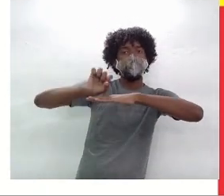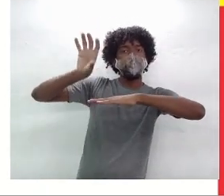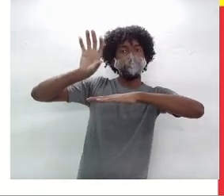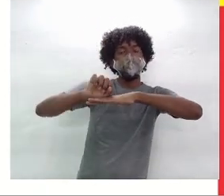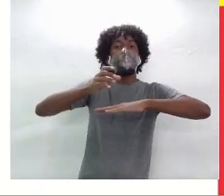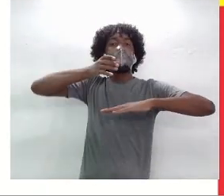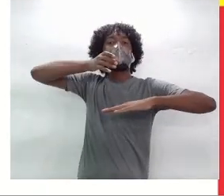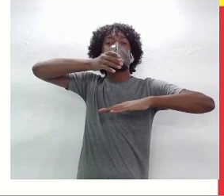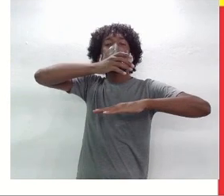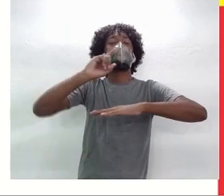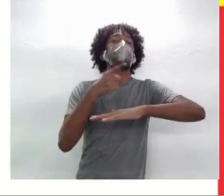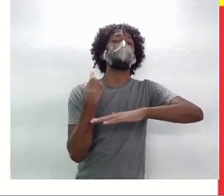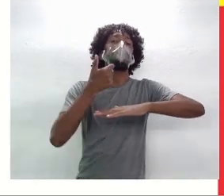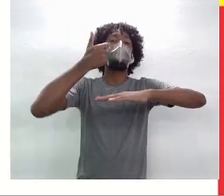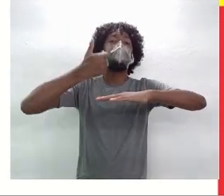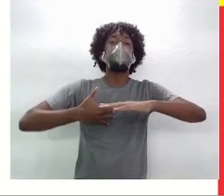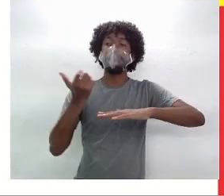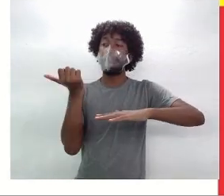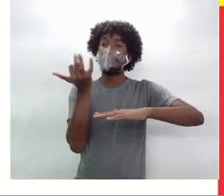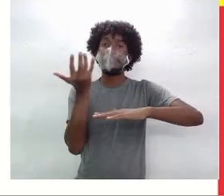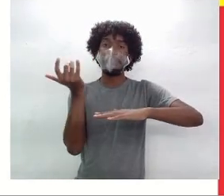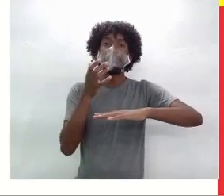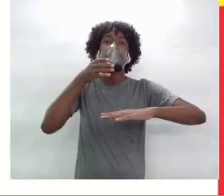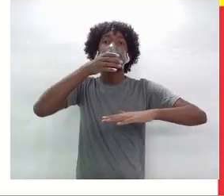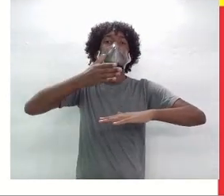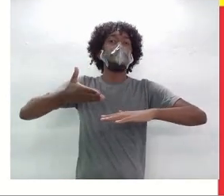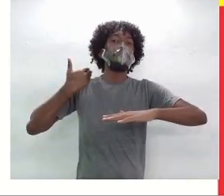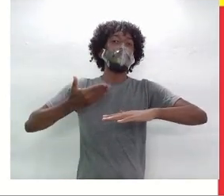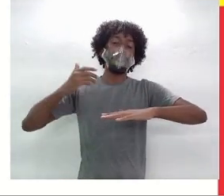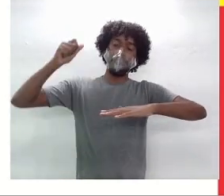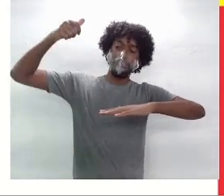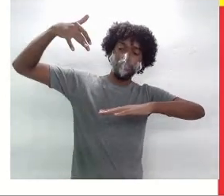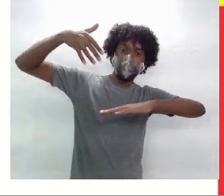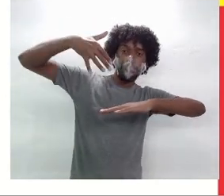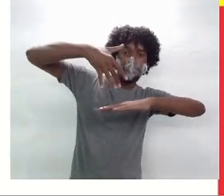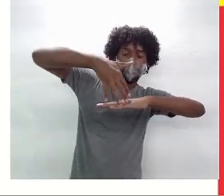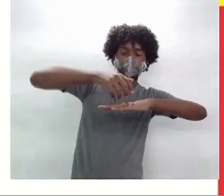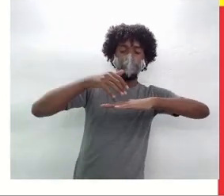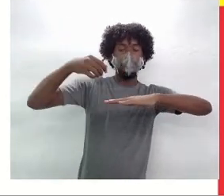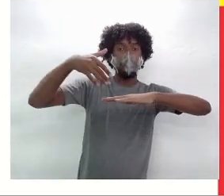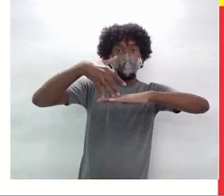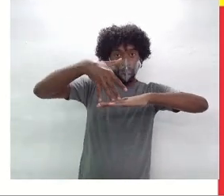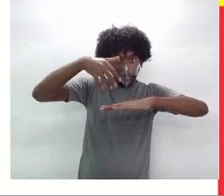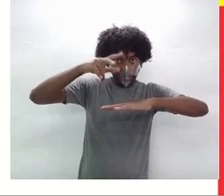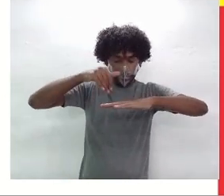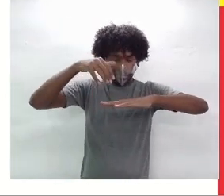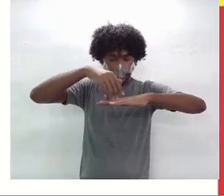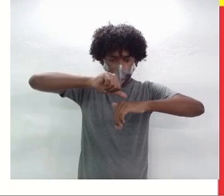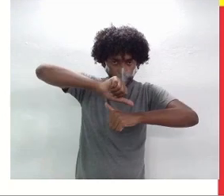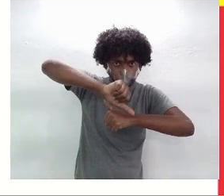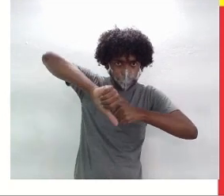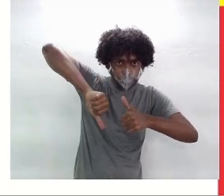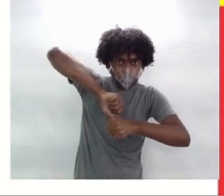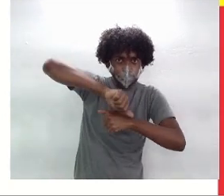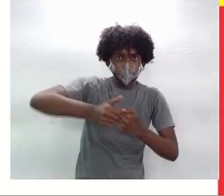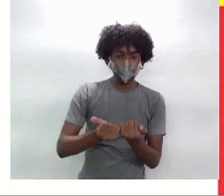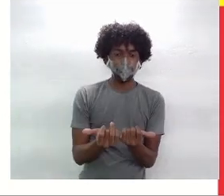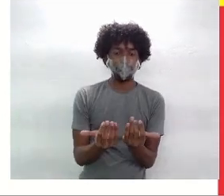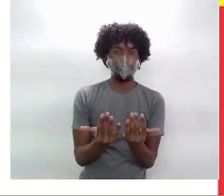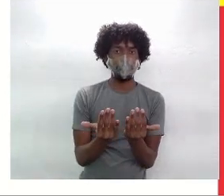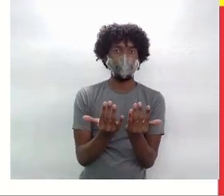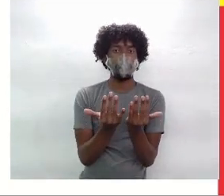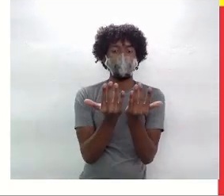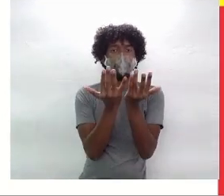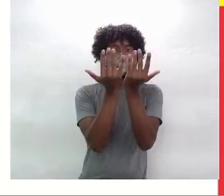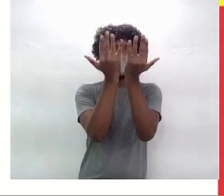energia que a gente chama de energia térmica, o calor, que vai evaporar essa água. Os dois vêm falando